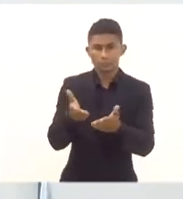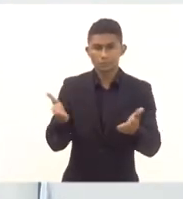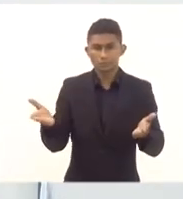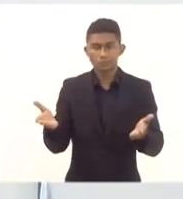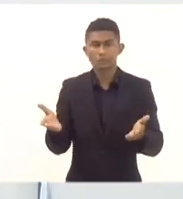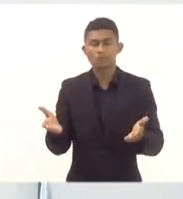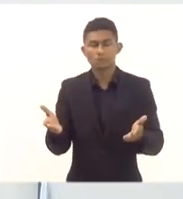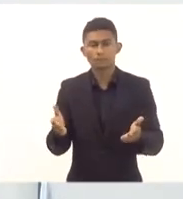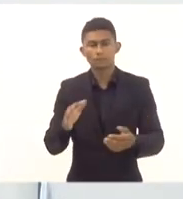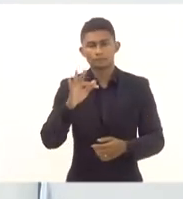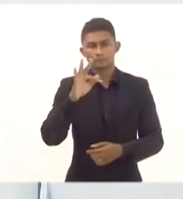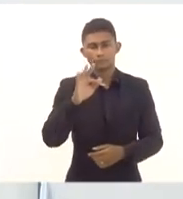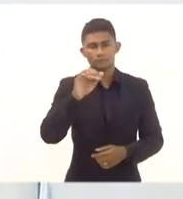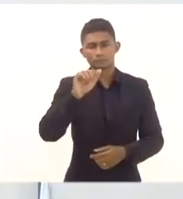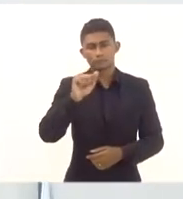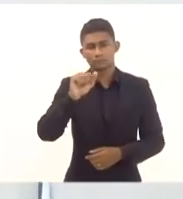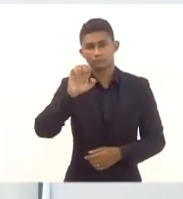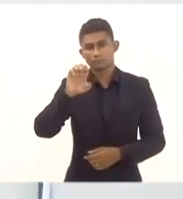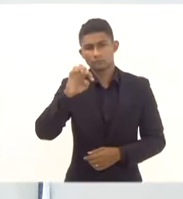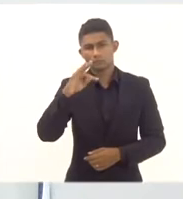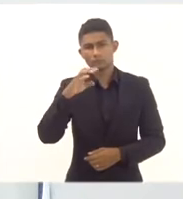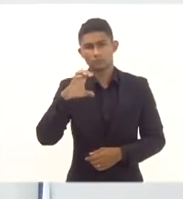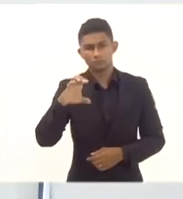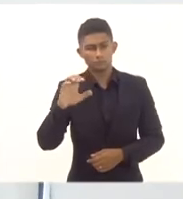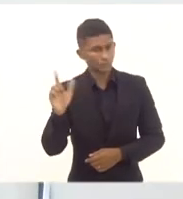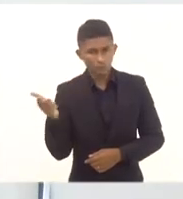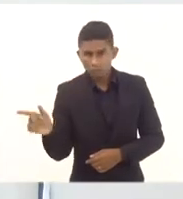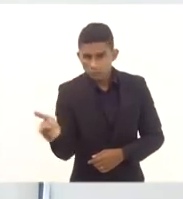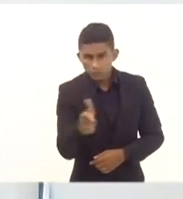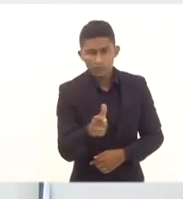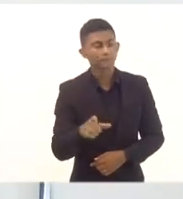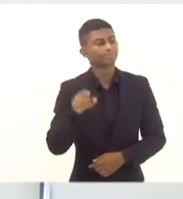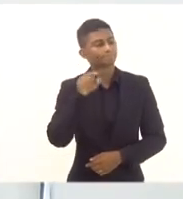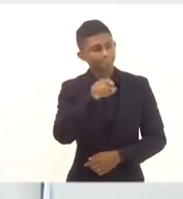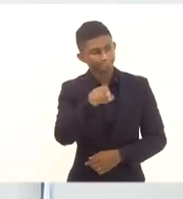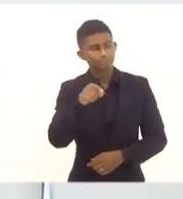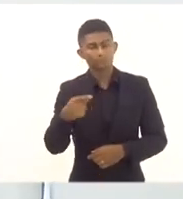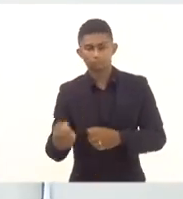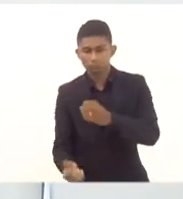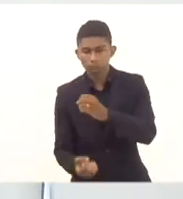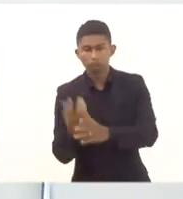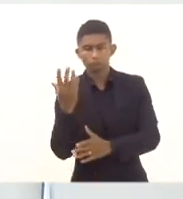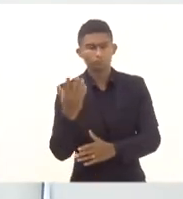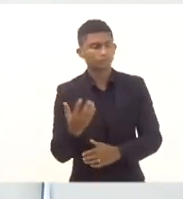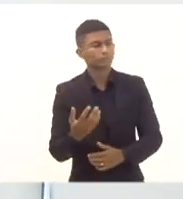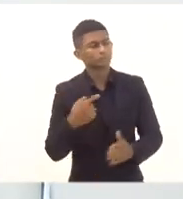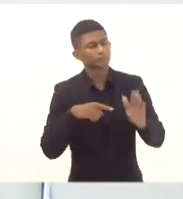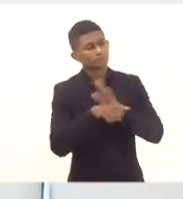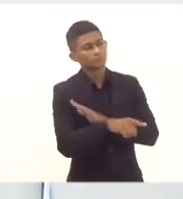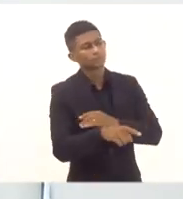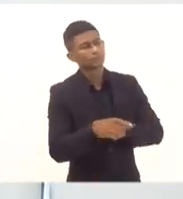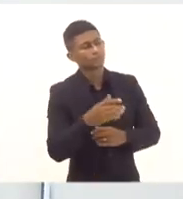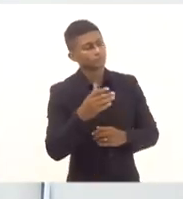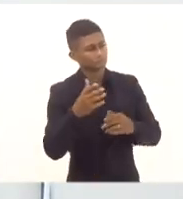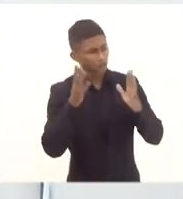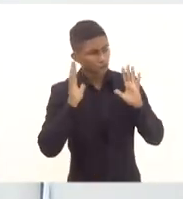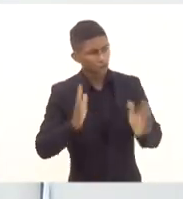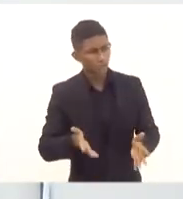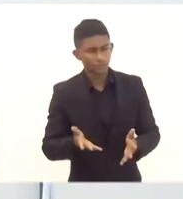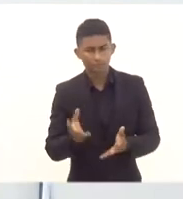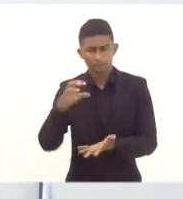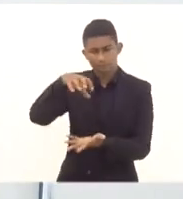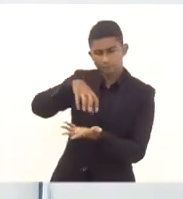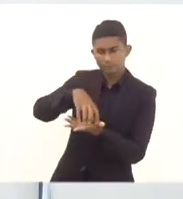unidades da Faetec não gostaria de saber da de rio se sabe se algum desses centros foram criados